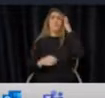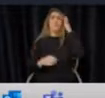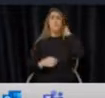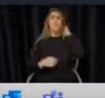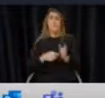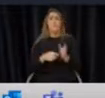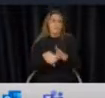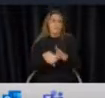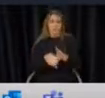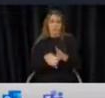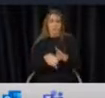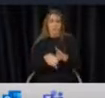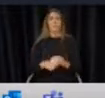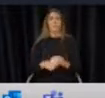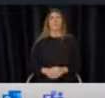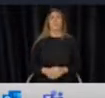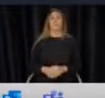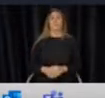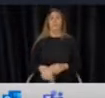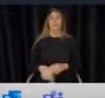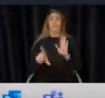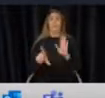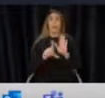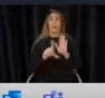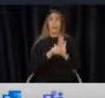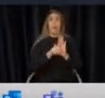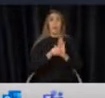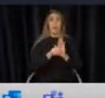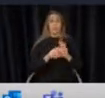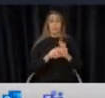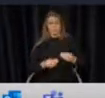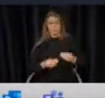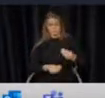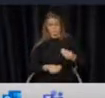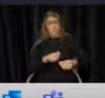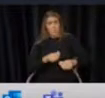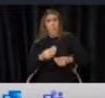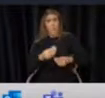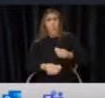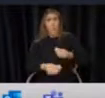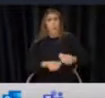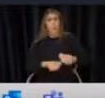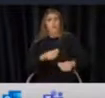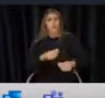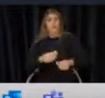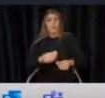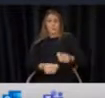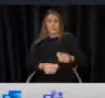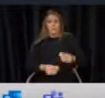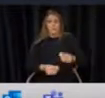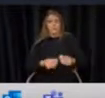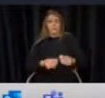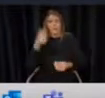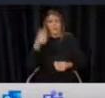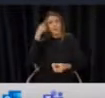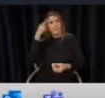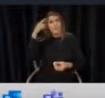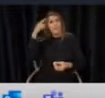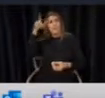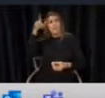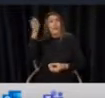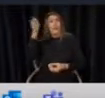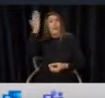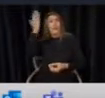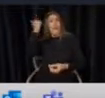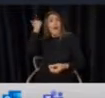da doação passar a ser presumida. O que era isso? Presumia-se que